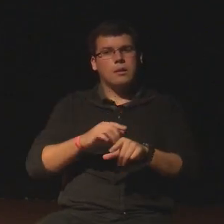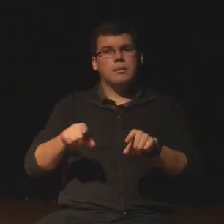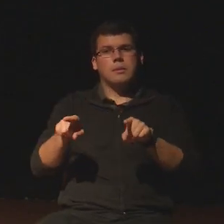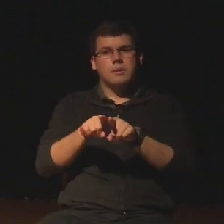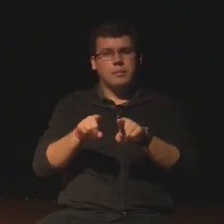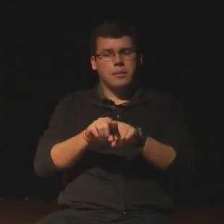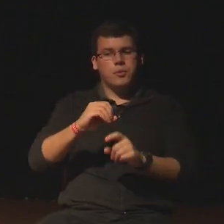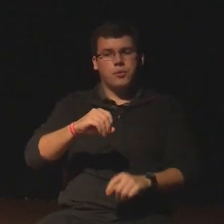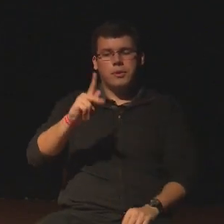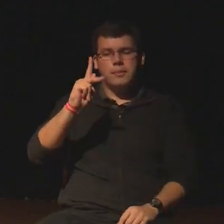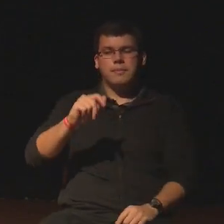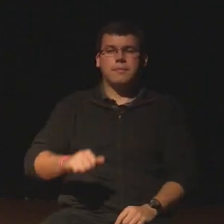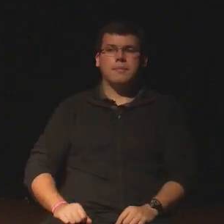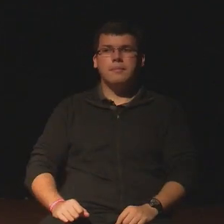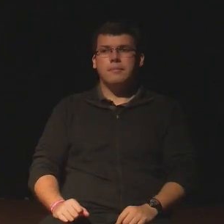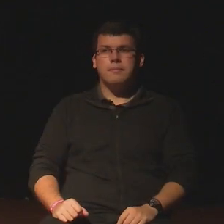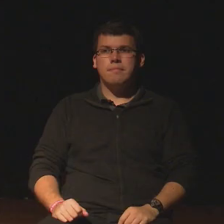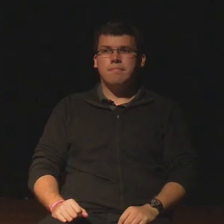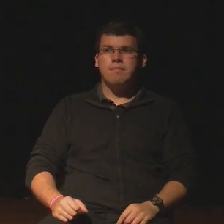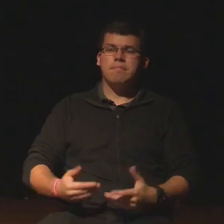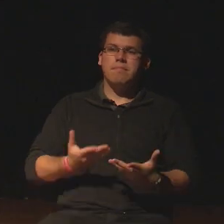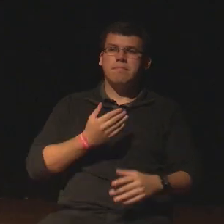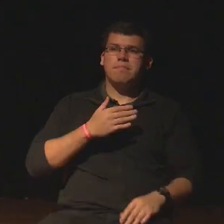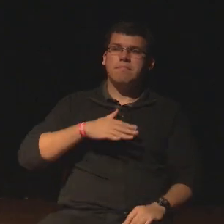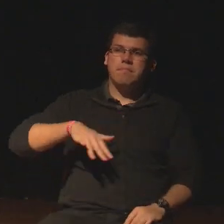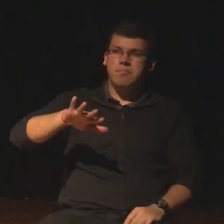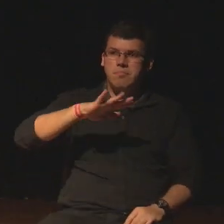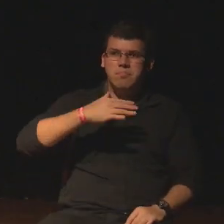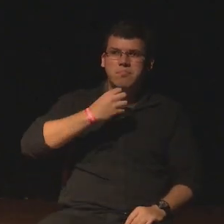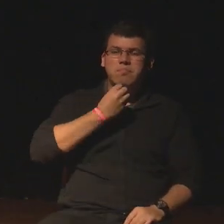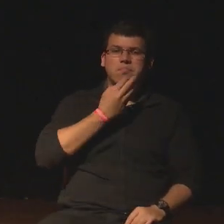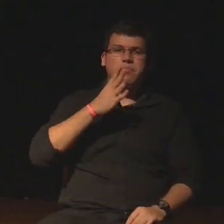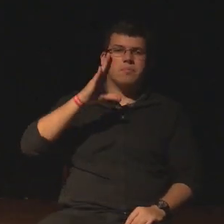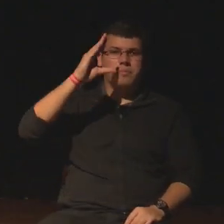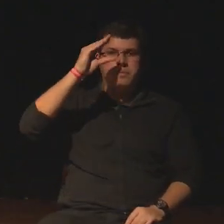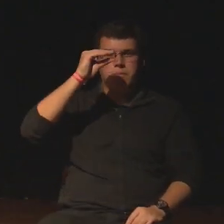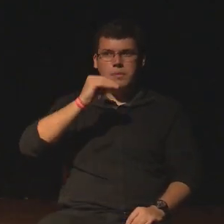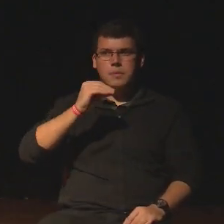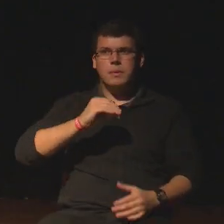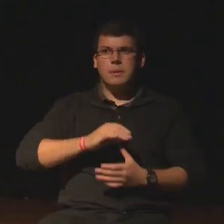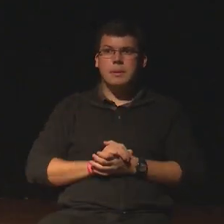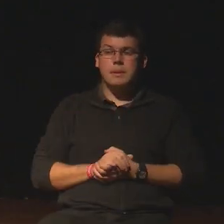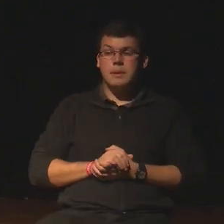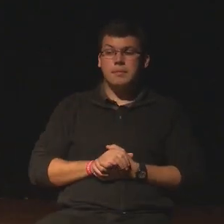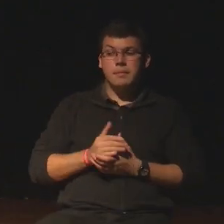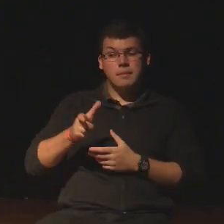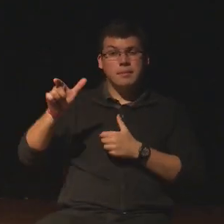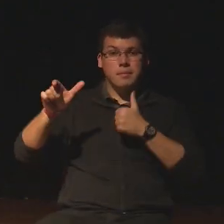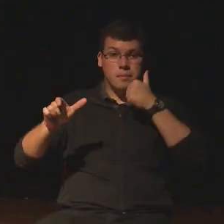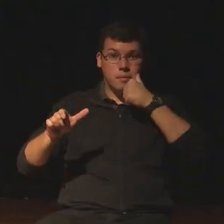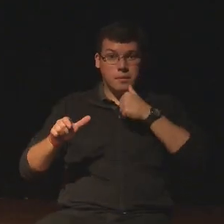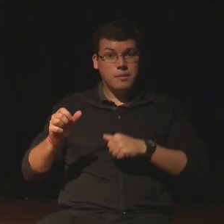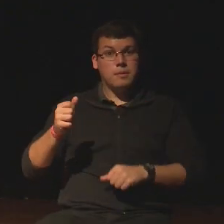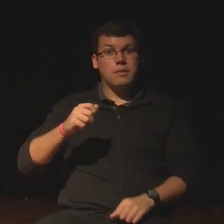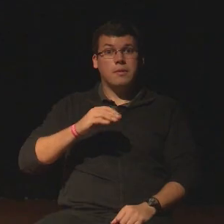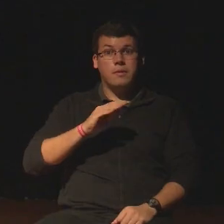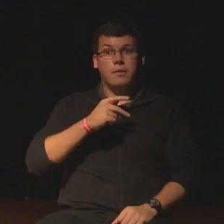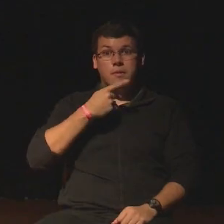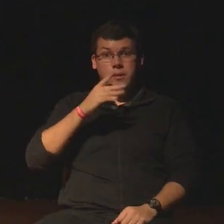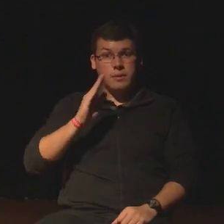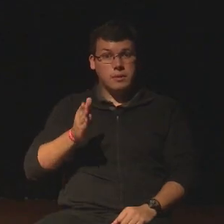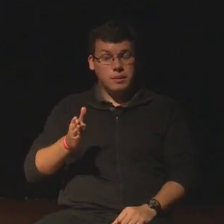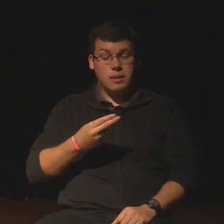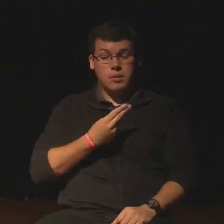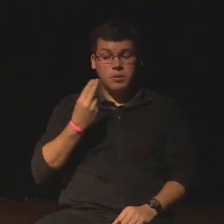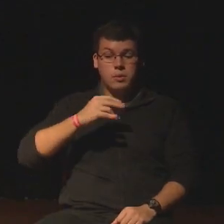Ok? Tudo bem. Oi, gente, boa noite. Como a Sueli falou, meu nome é Jax, eu sou o chefe da assessoria de